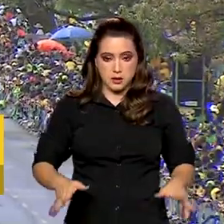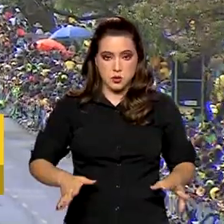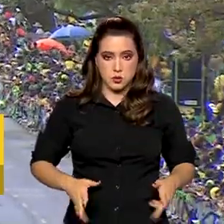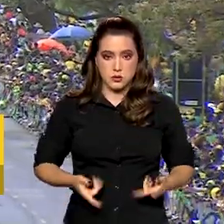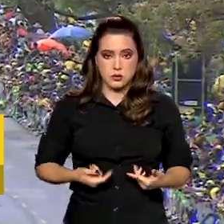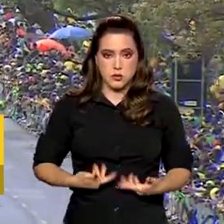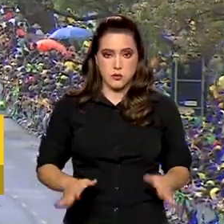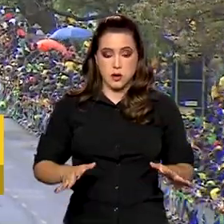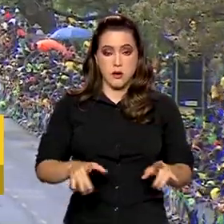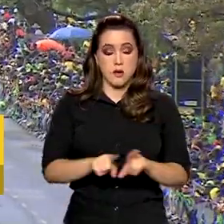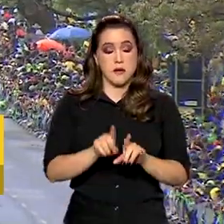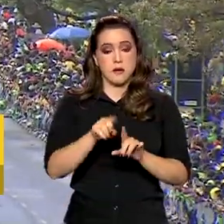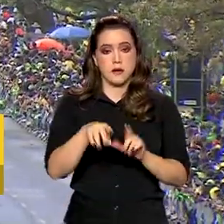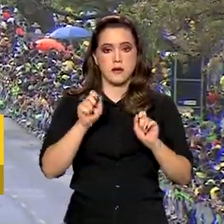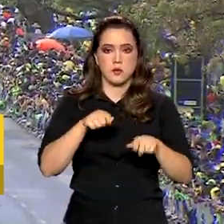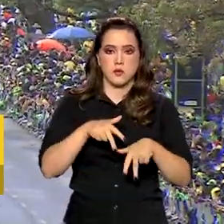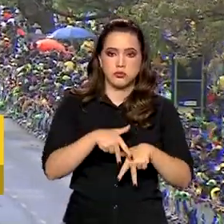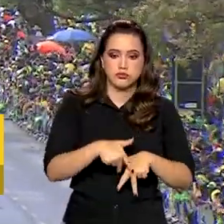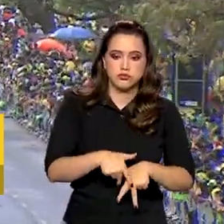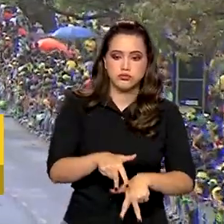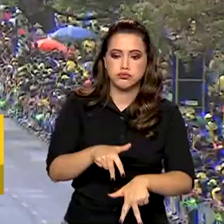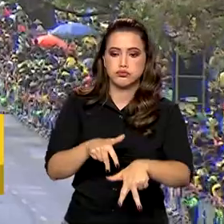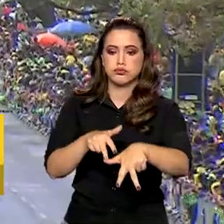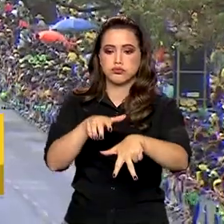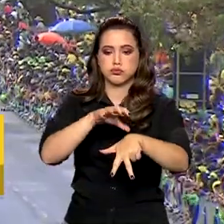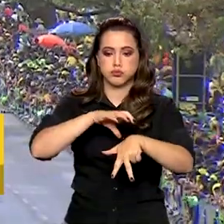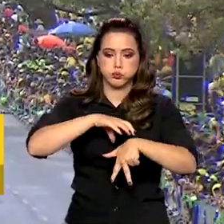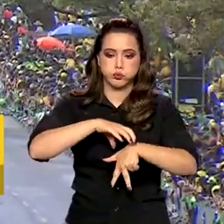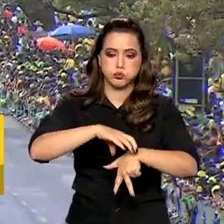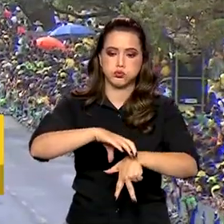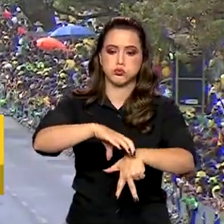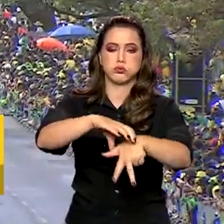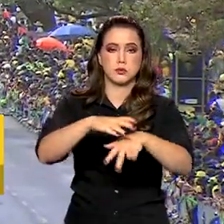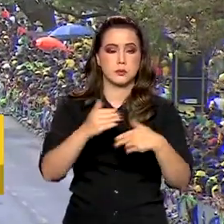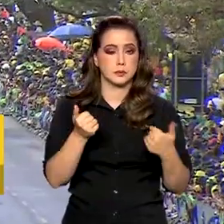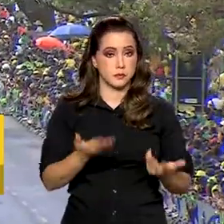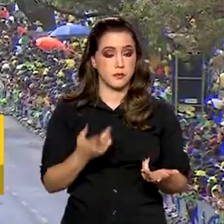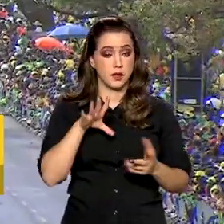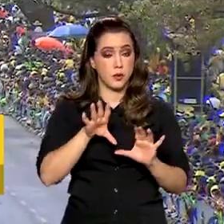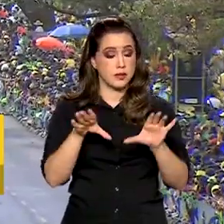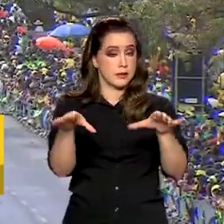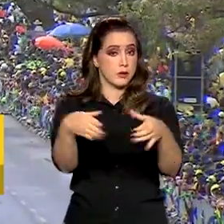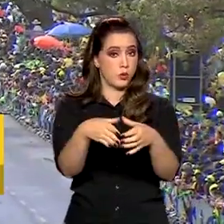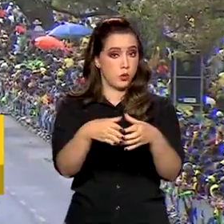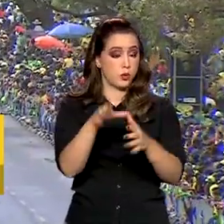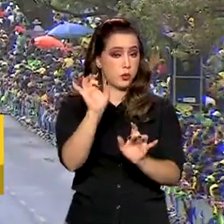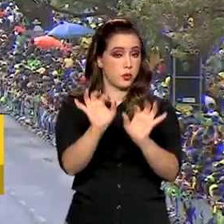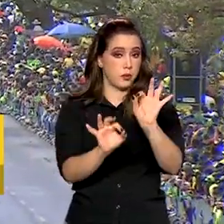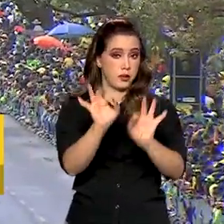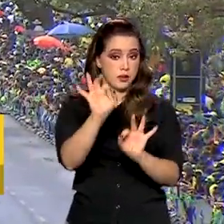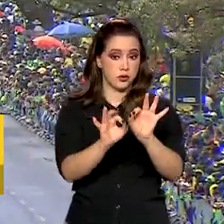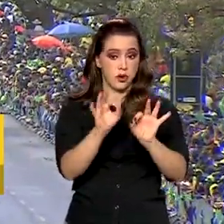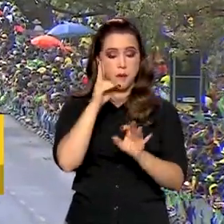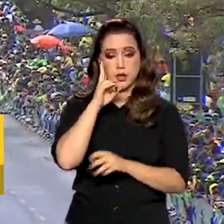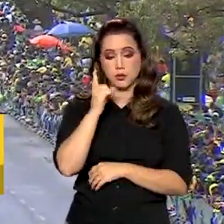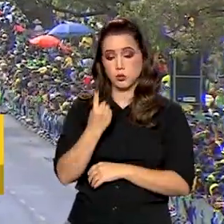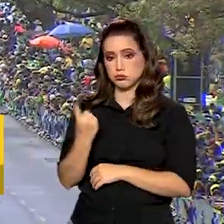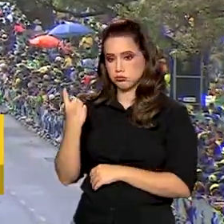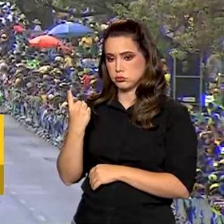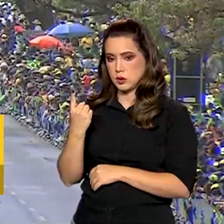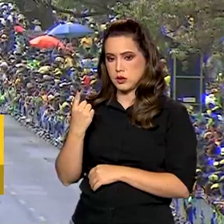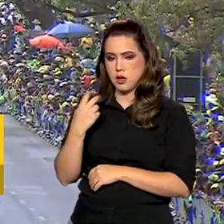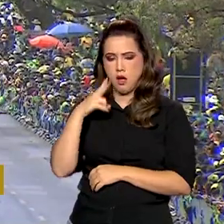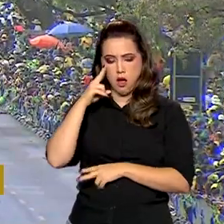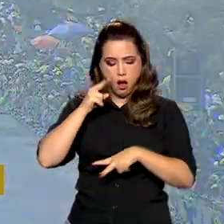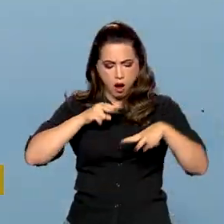mochila, né, e faz a aterragem. Então essa equipe, esse salto também ele é realizado com